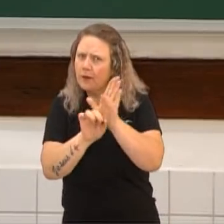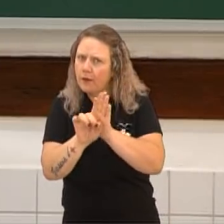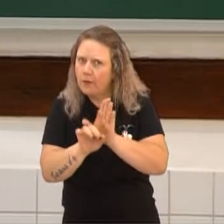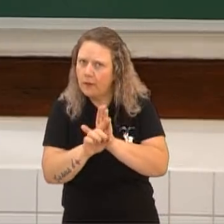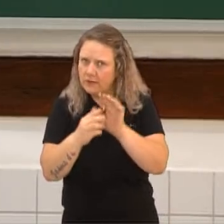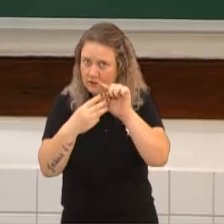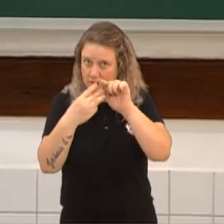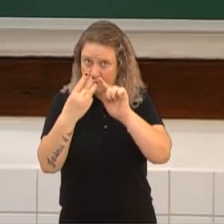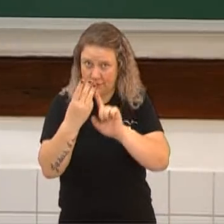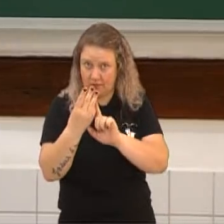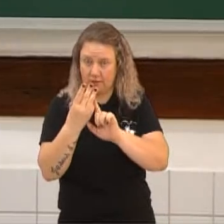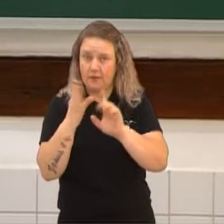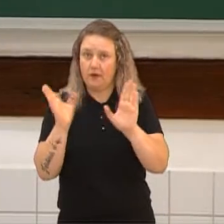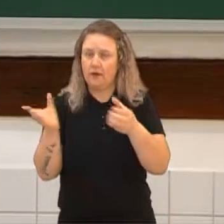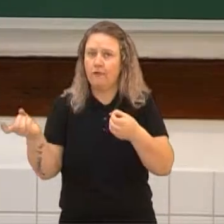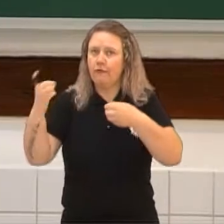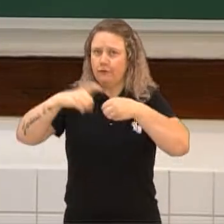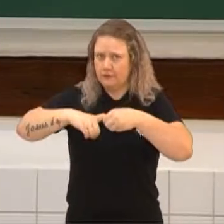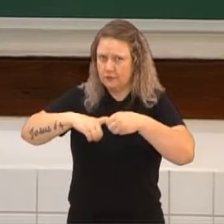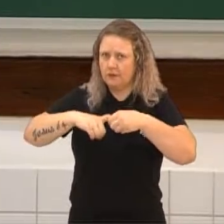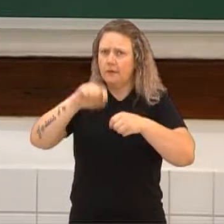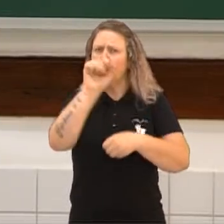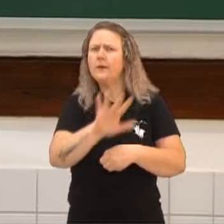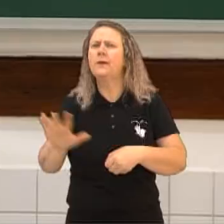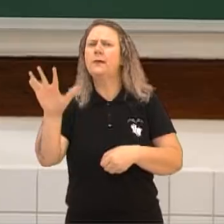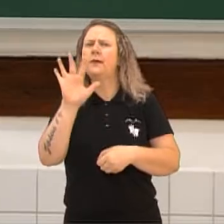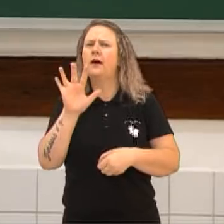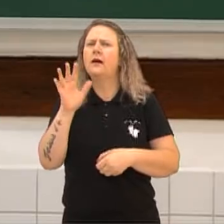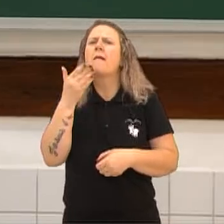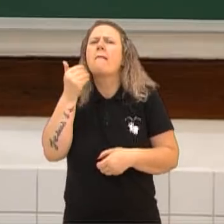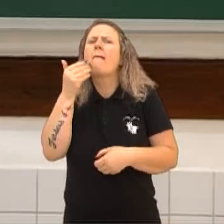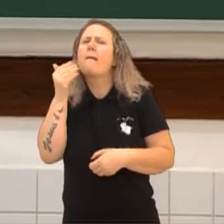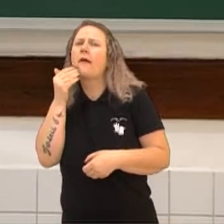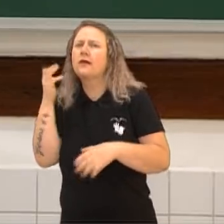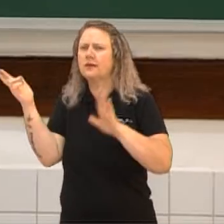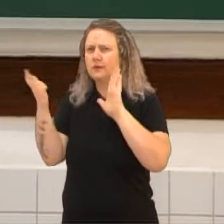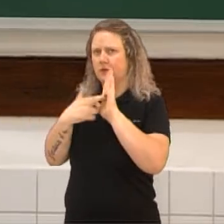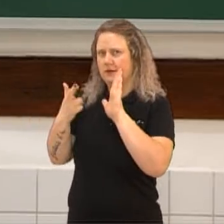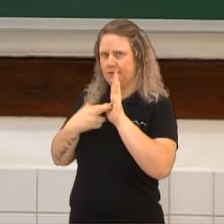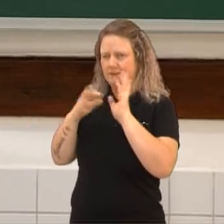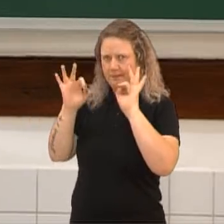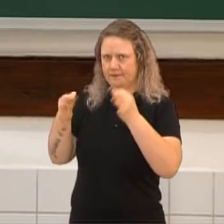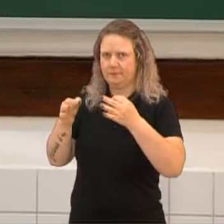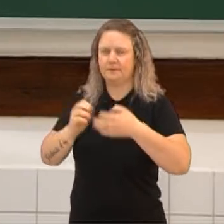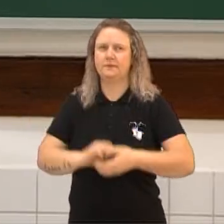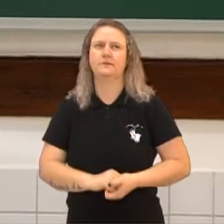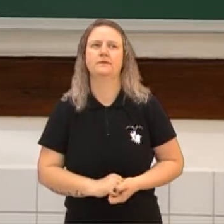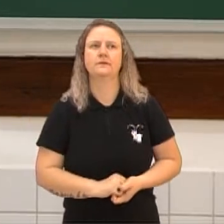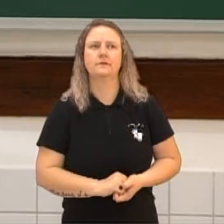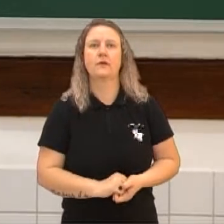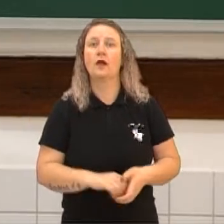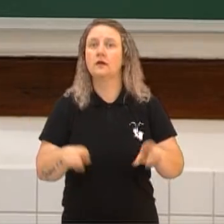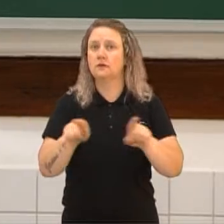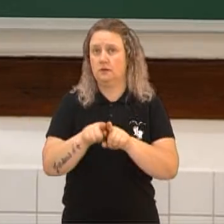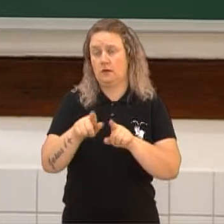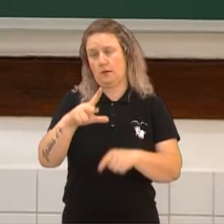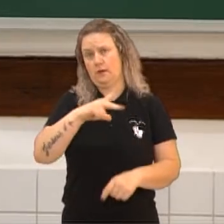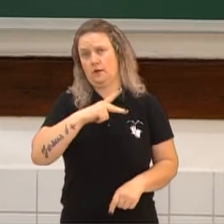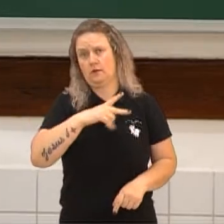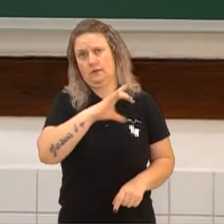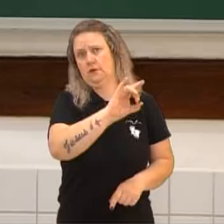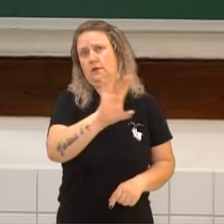para que fosse mais fácil de você responder essas questões. Então, elas são questões